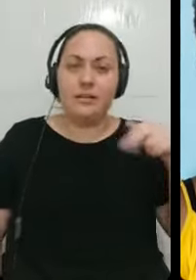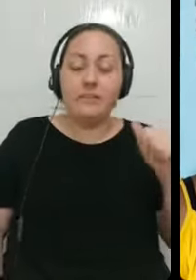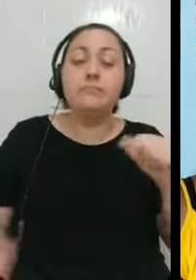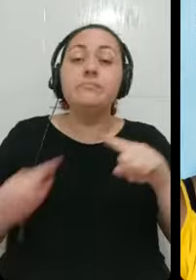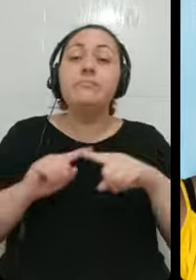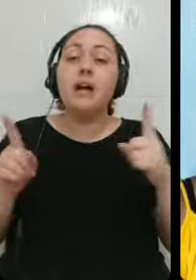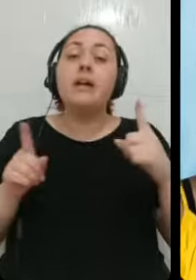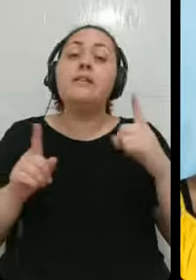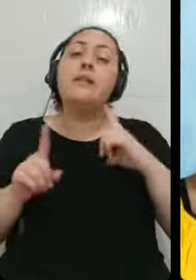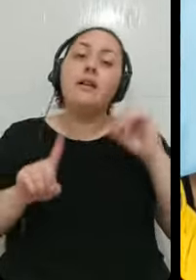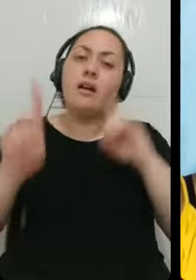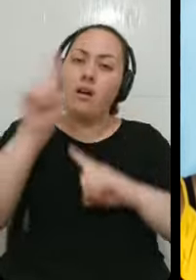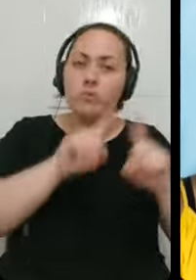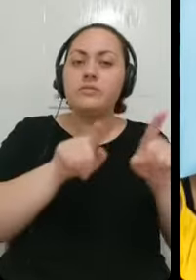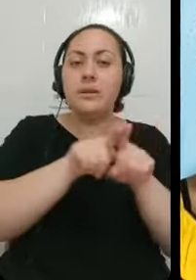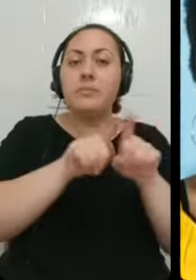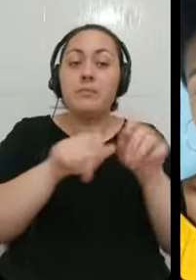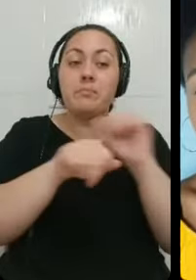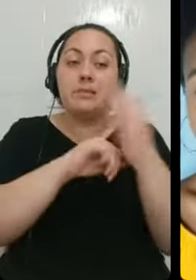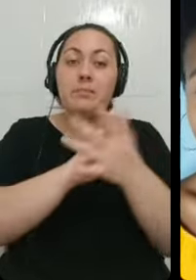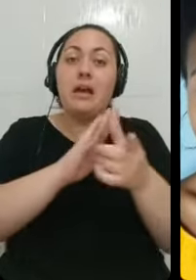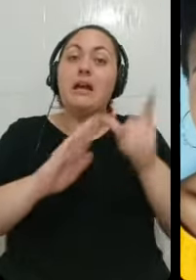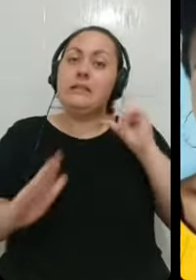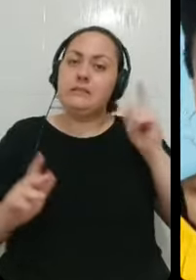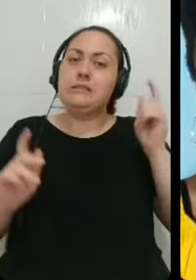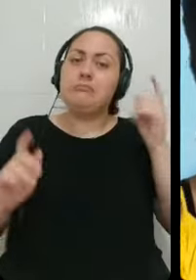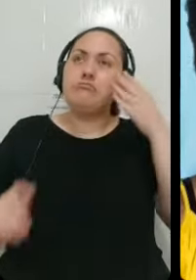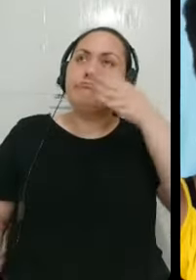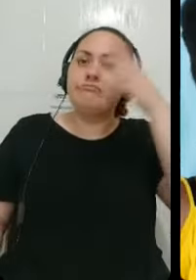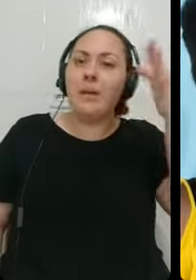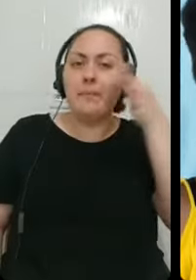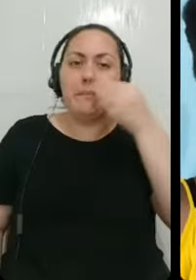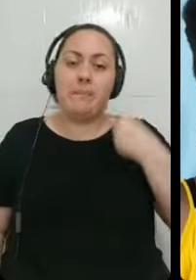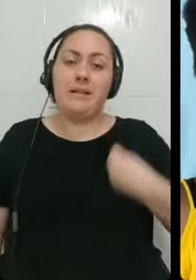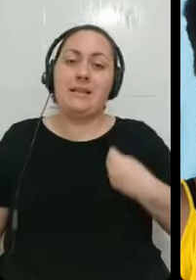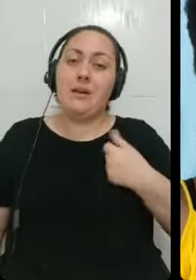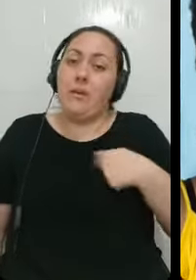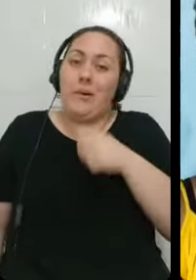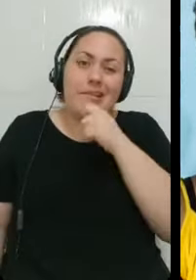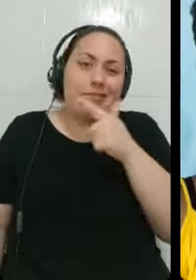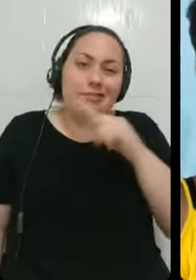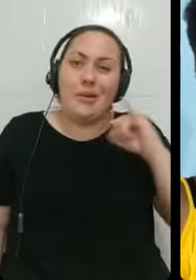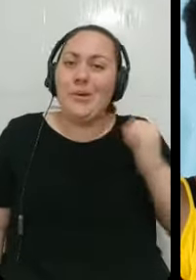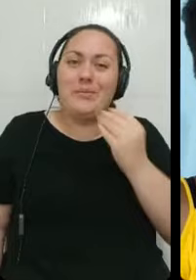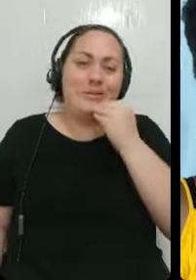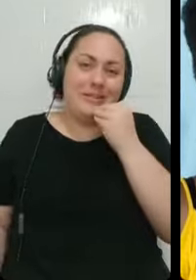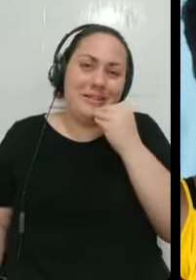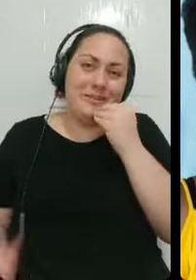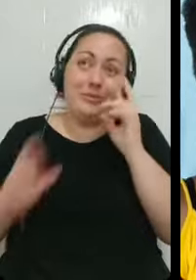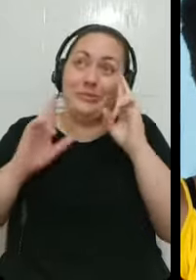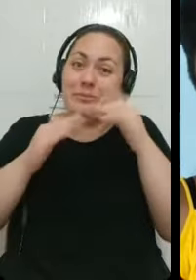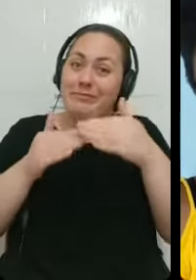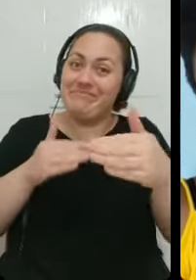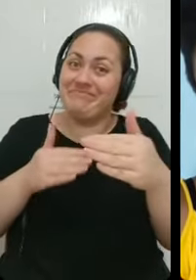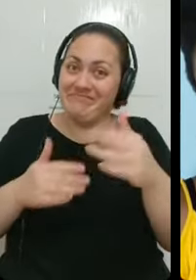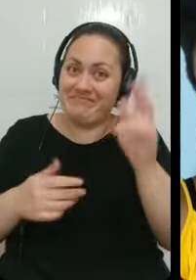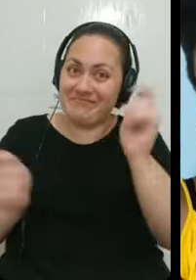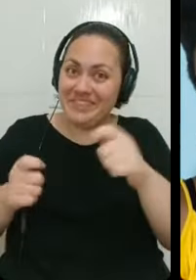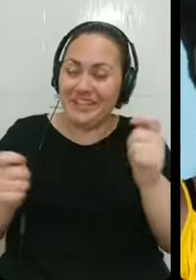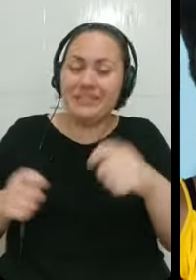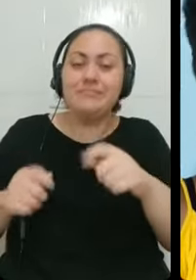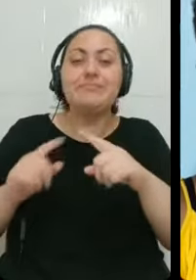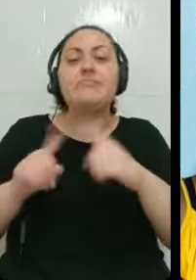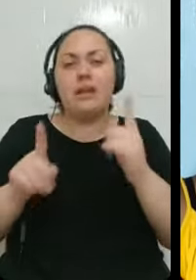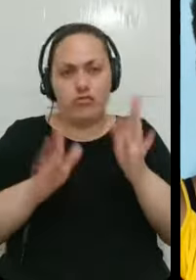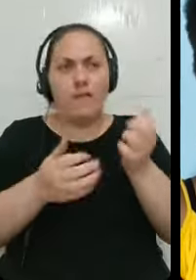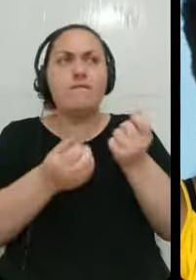pandemia, que eu, infelizmente, não tive a oportunidade ainda de participar. Espero que logo eu consiga. Mas que os outros integrantes